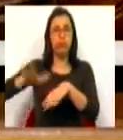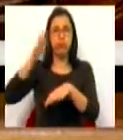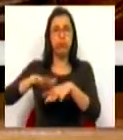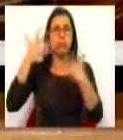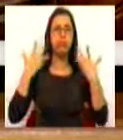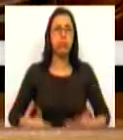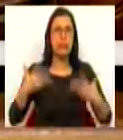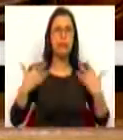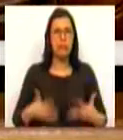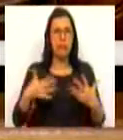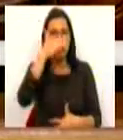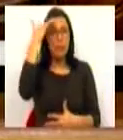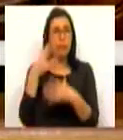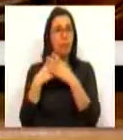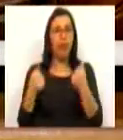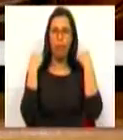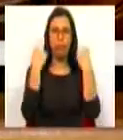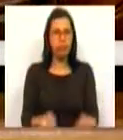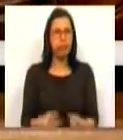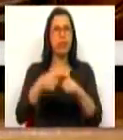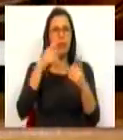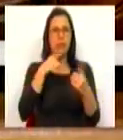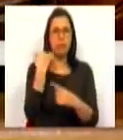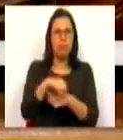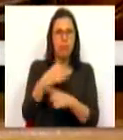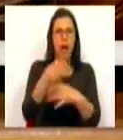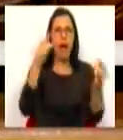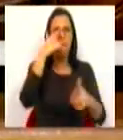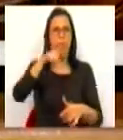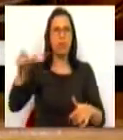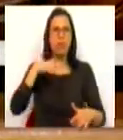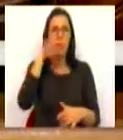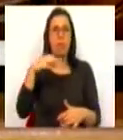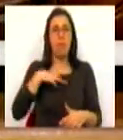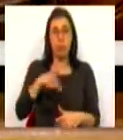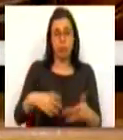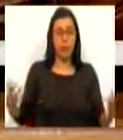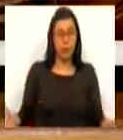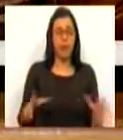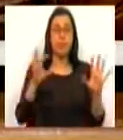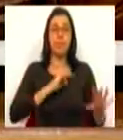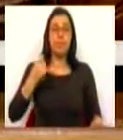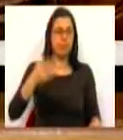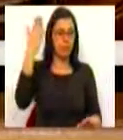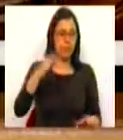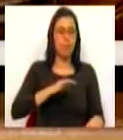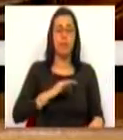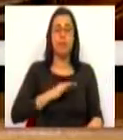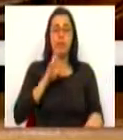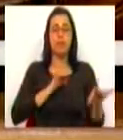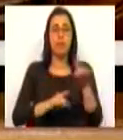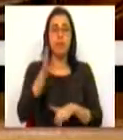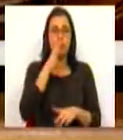dias pesados, difíceis de ultrapassar, dias de chumbo para muitas famílias portuguesas. Senhor Presidente,